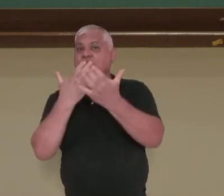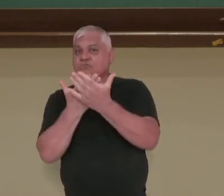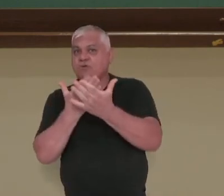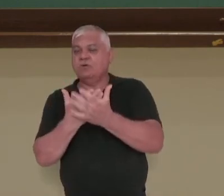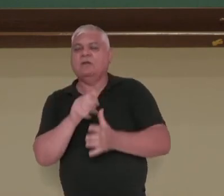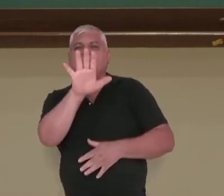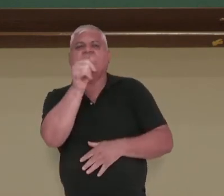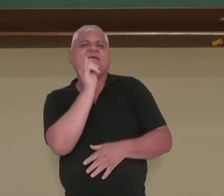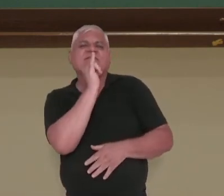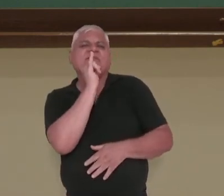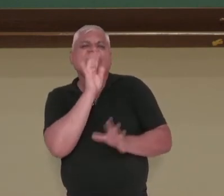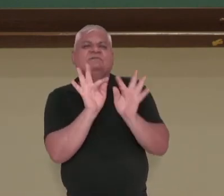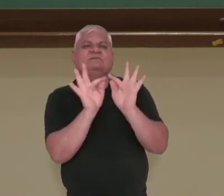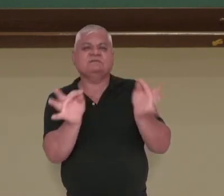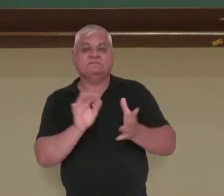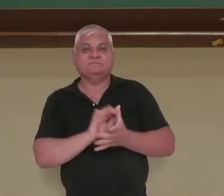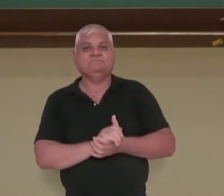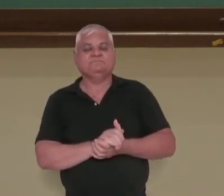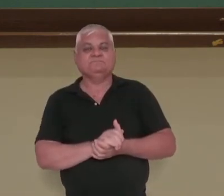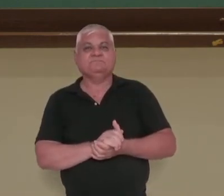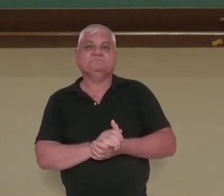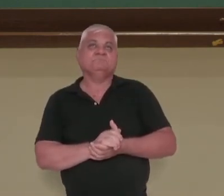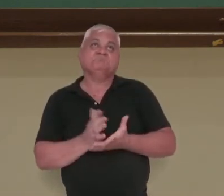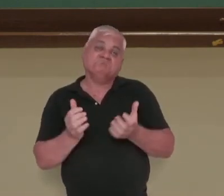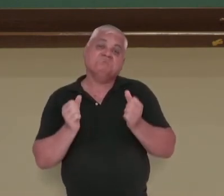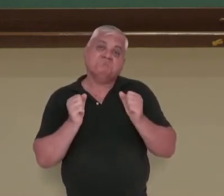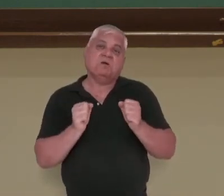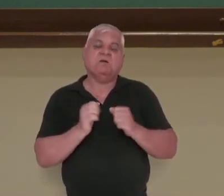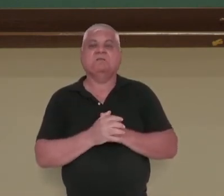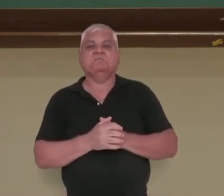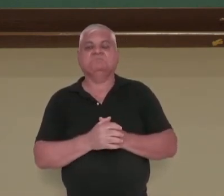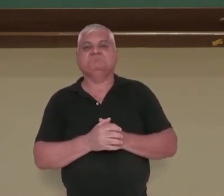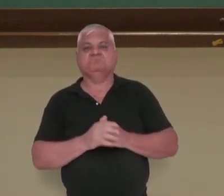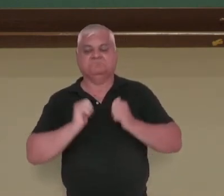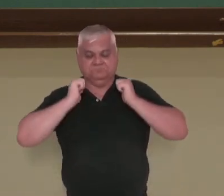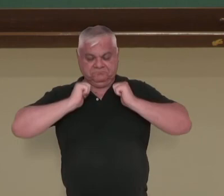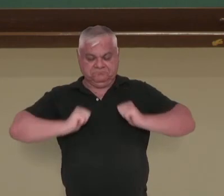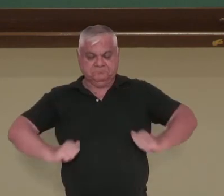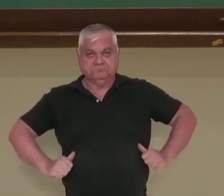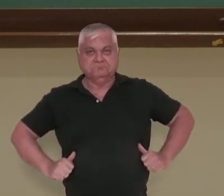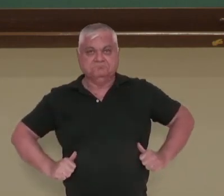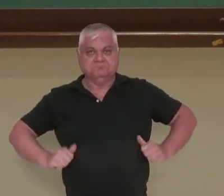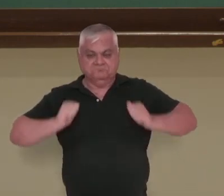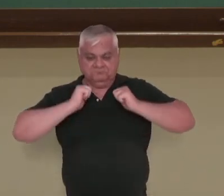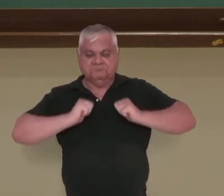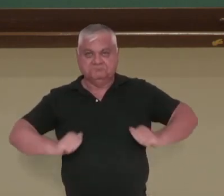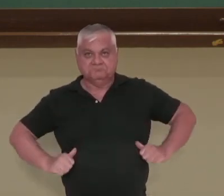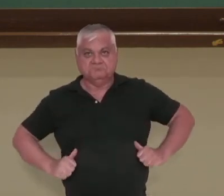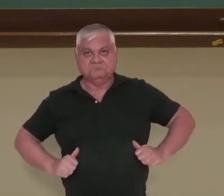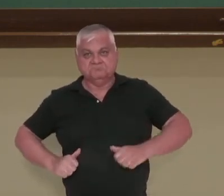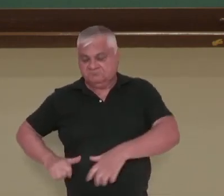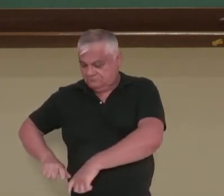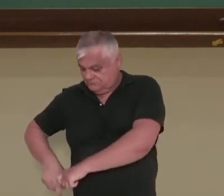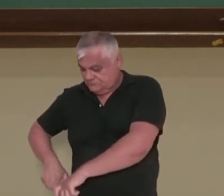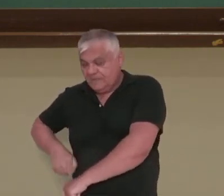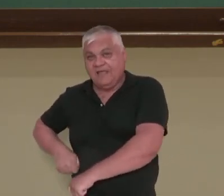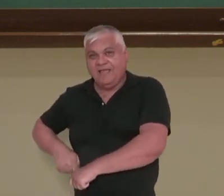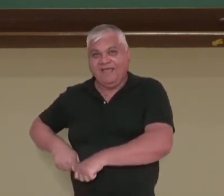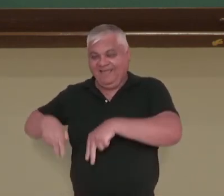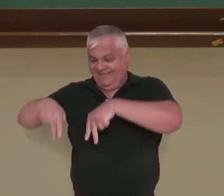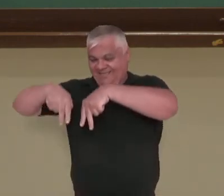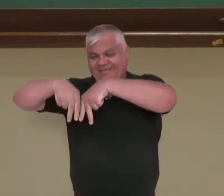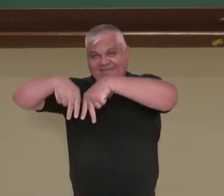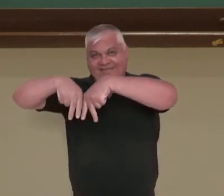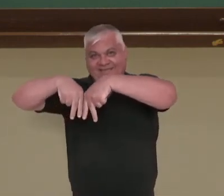exemplo simples. Nós podemos pegar um colete, prender na calça, na lateral da calça de uma colega